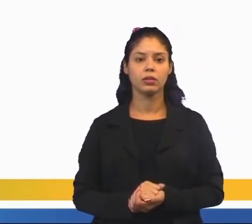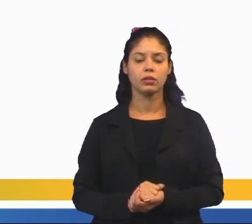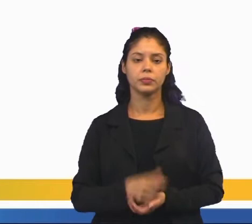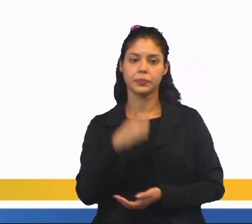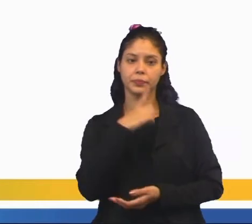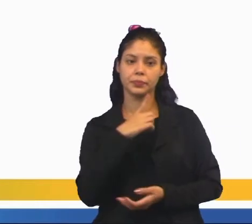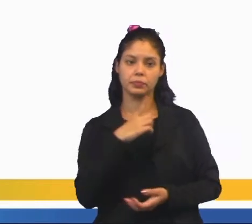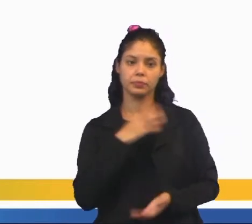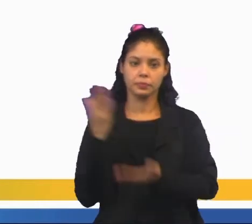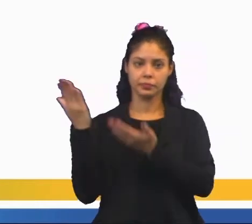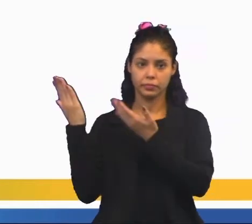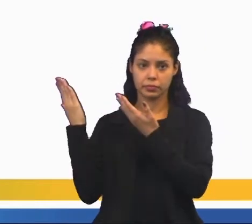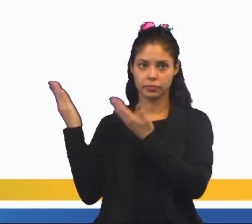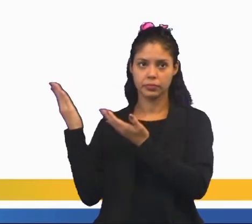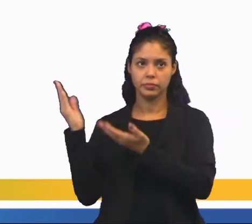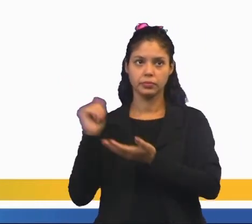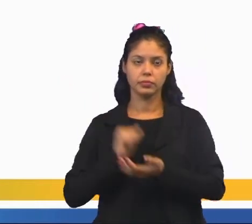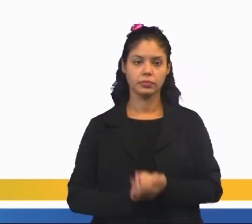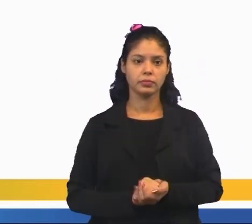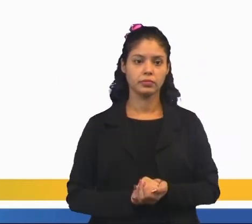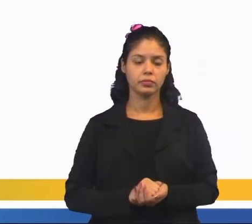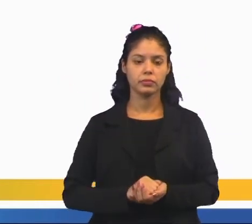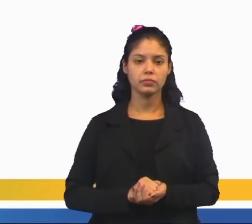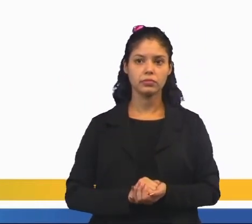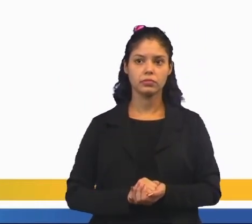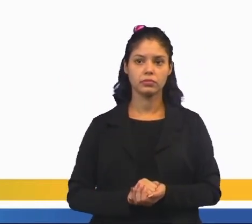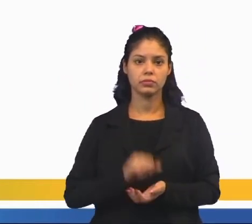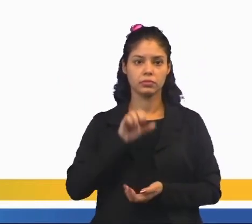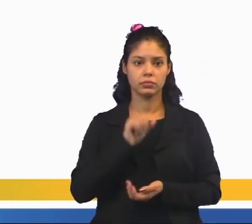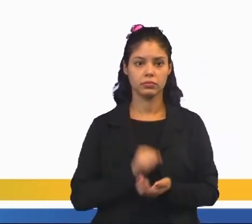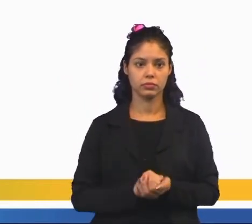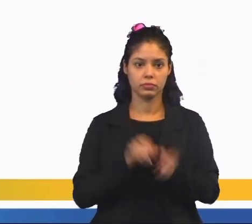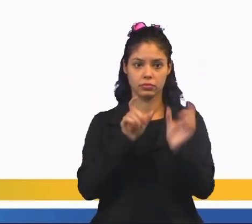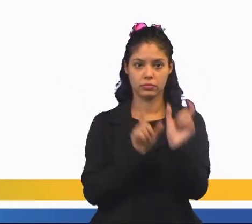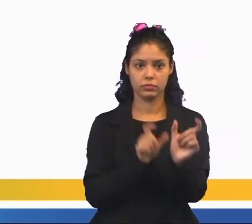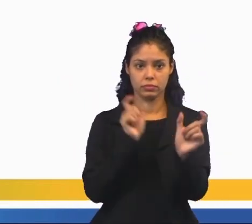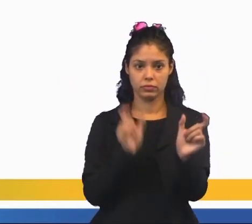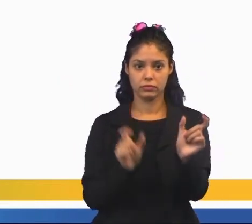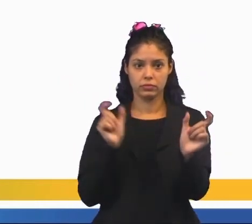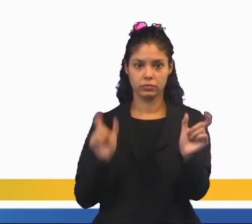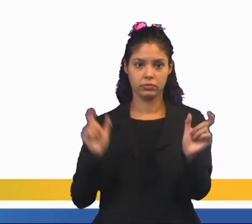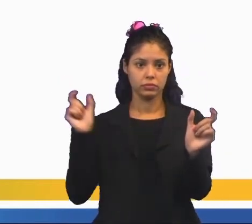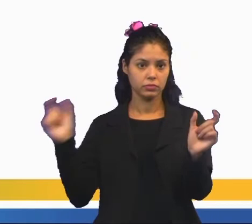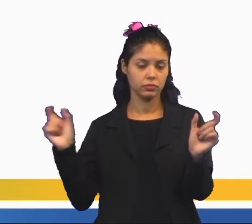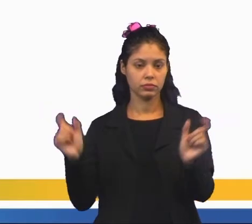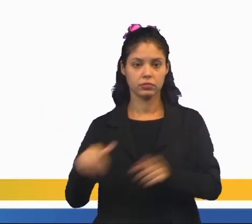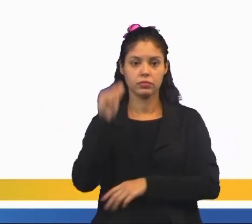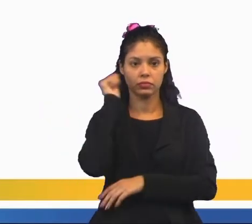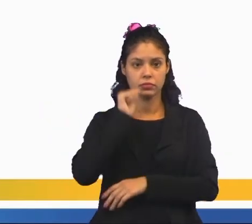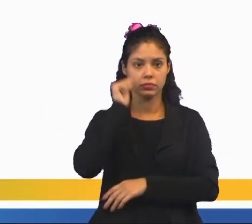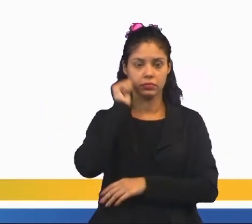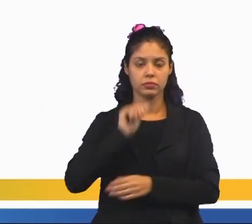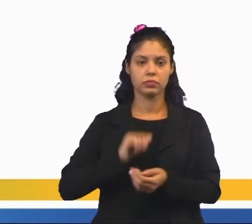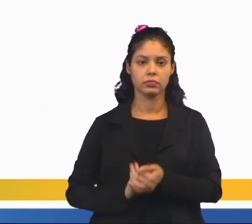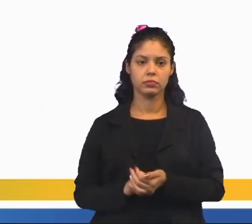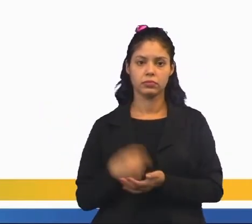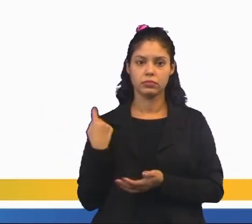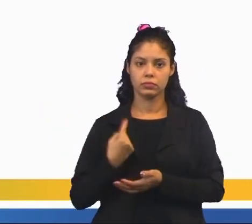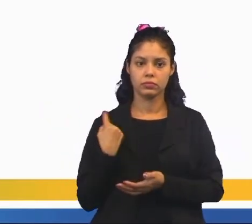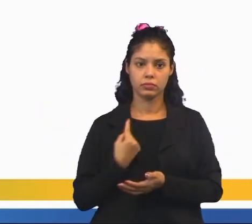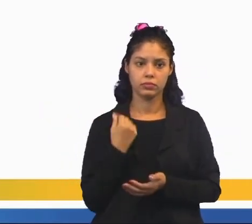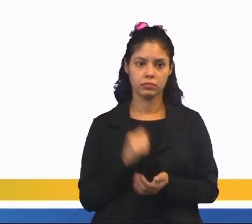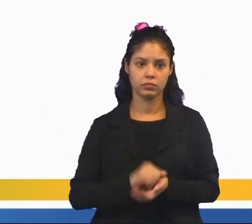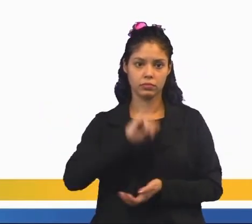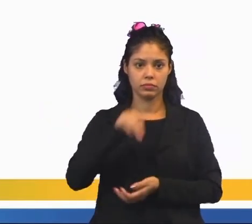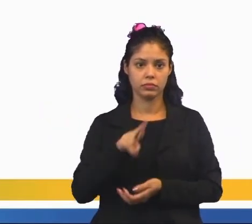Aí nós temos aí a palavra separado, a palavra no feminino, no singular